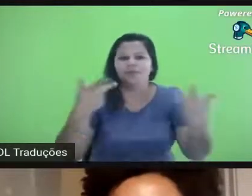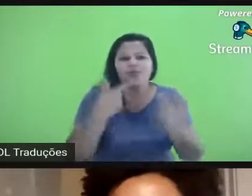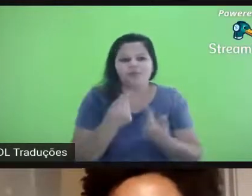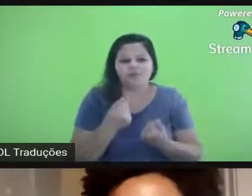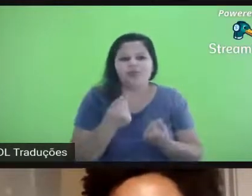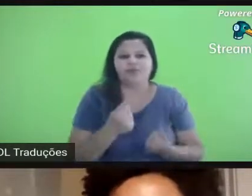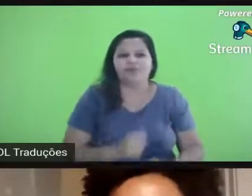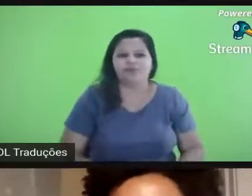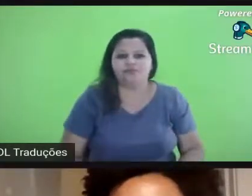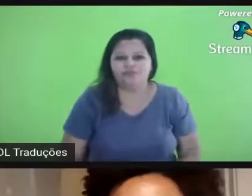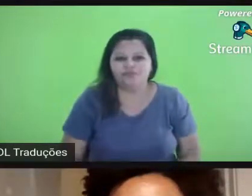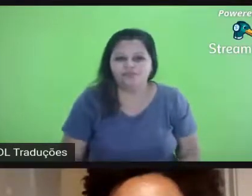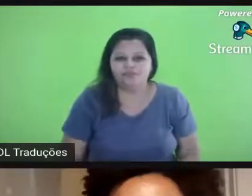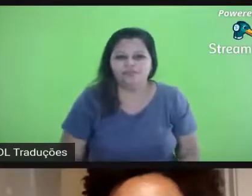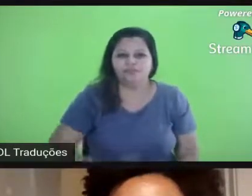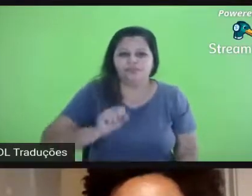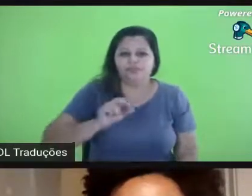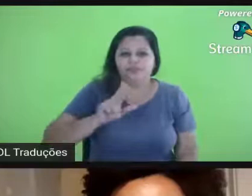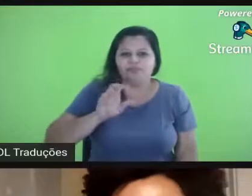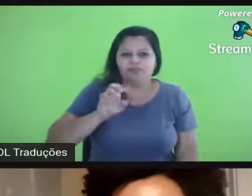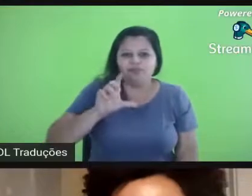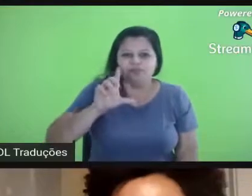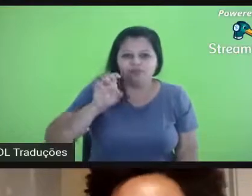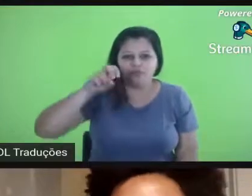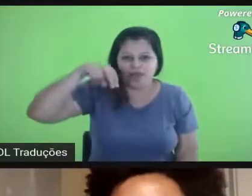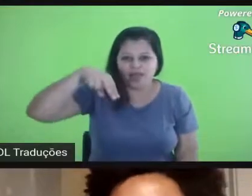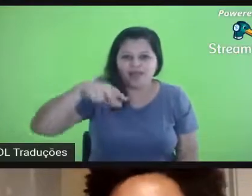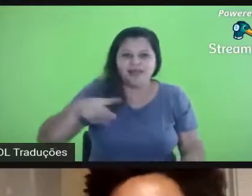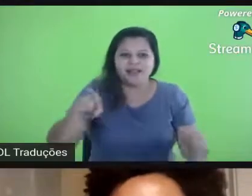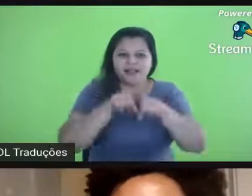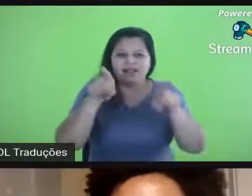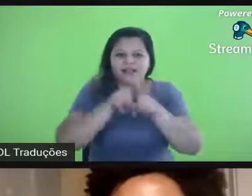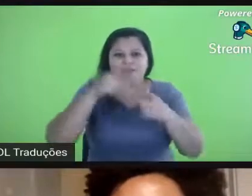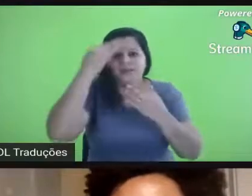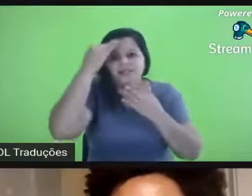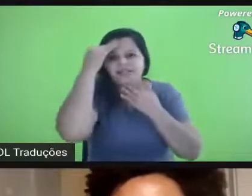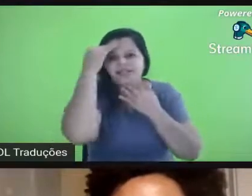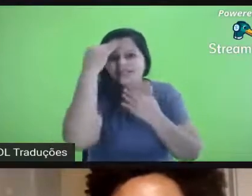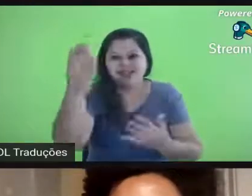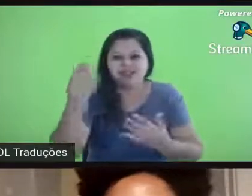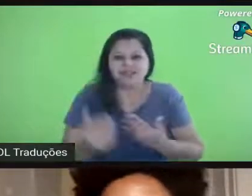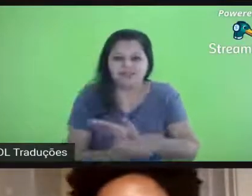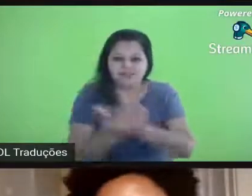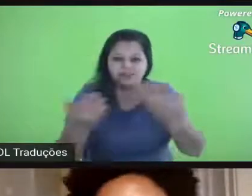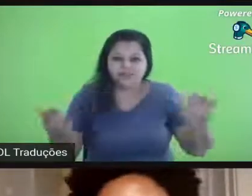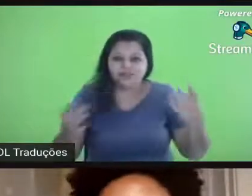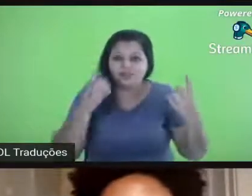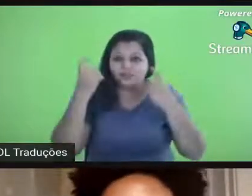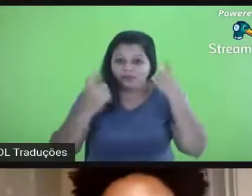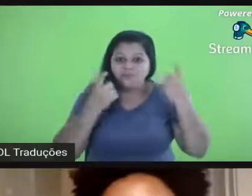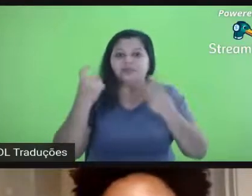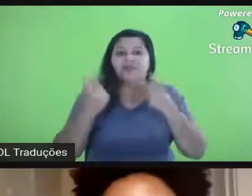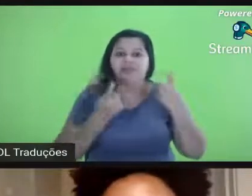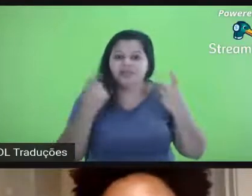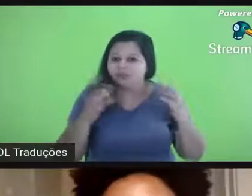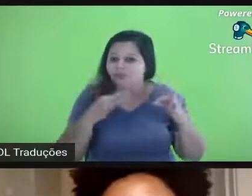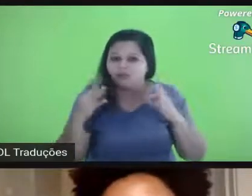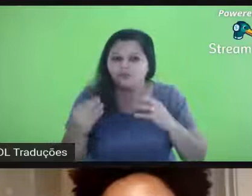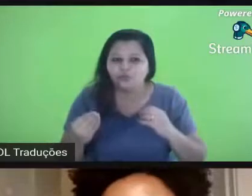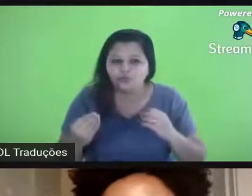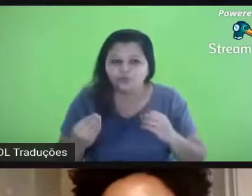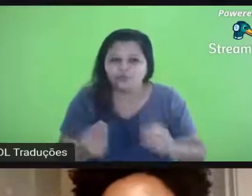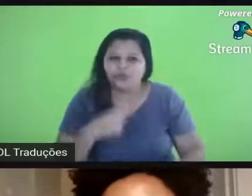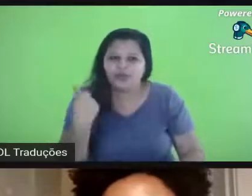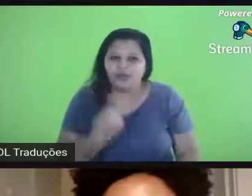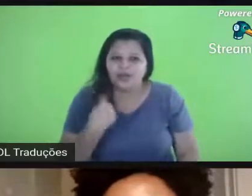respeito. Suelen também, gostaria muito de agradecer pela sua participação, por mediar essa conversa. A gente já